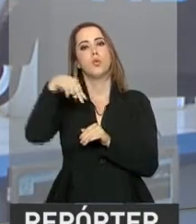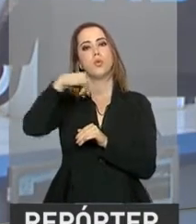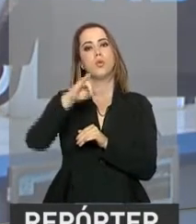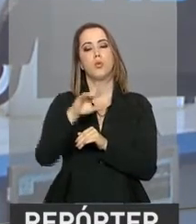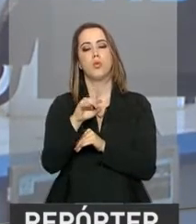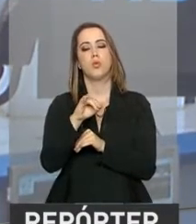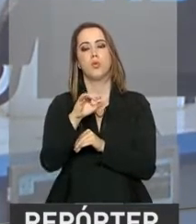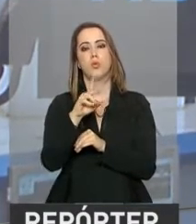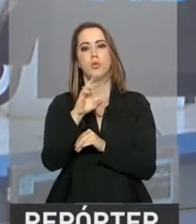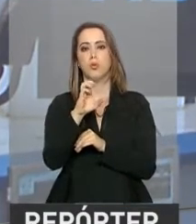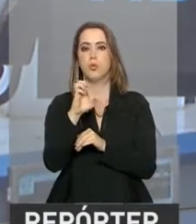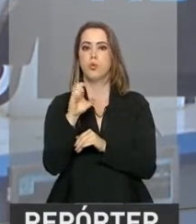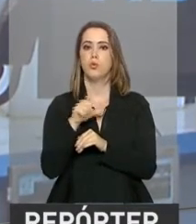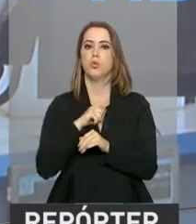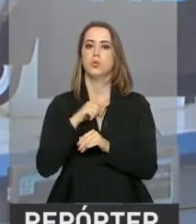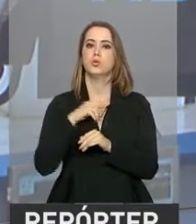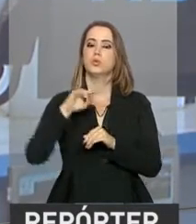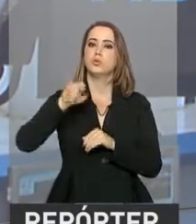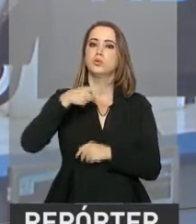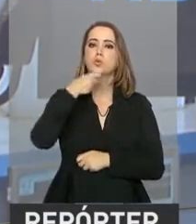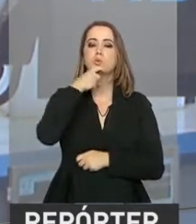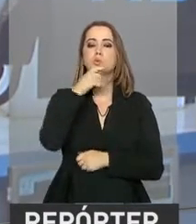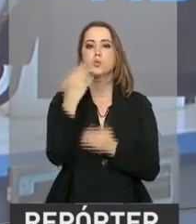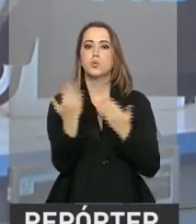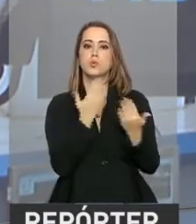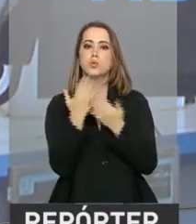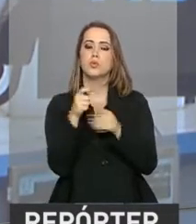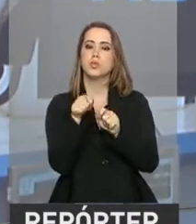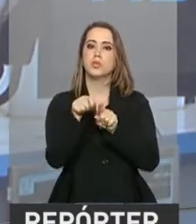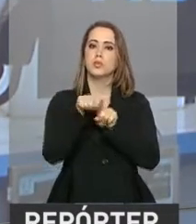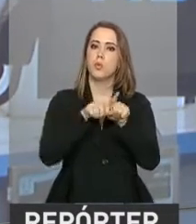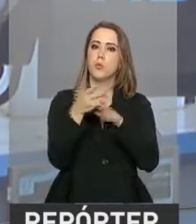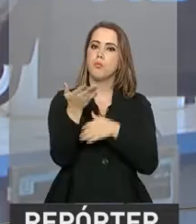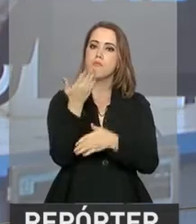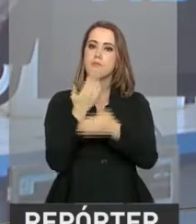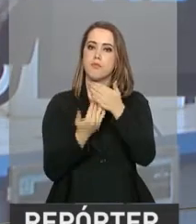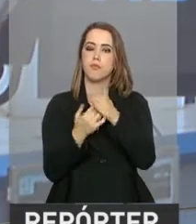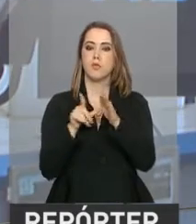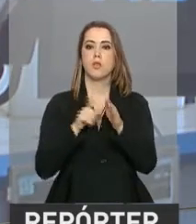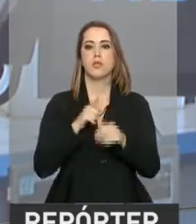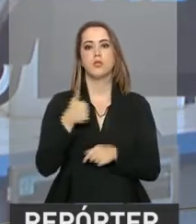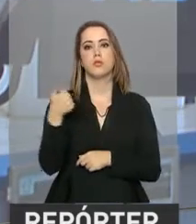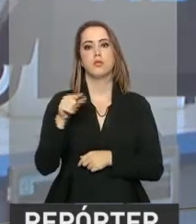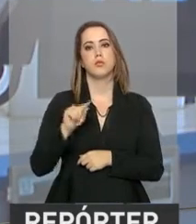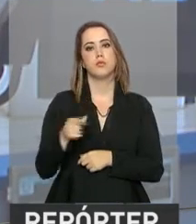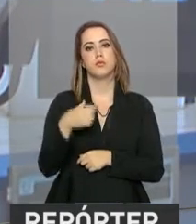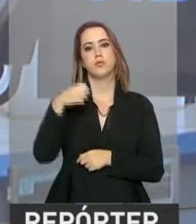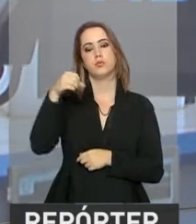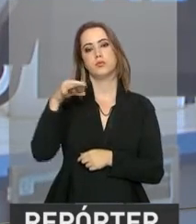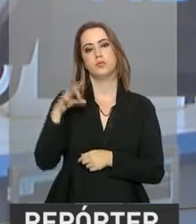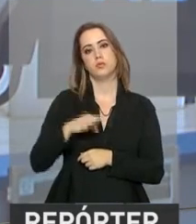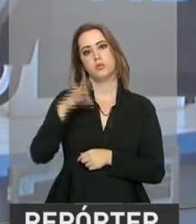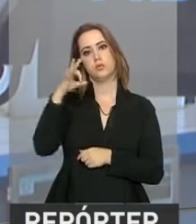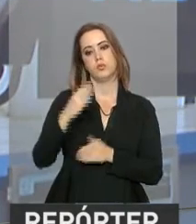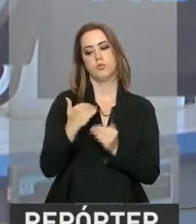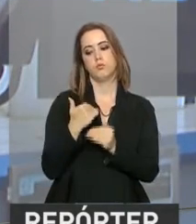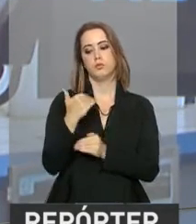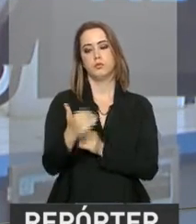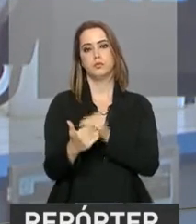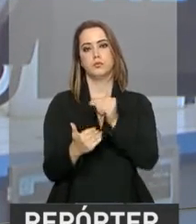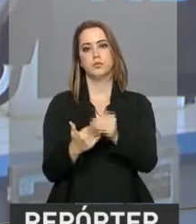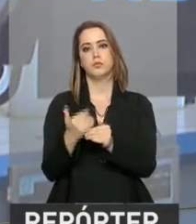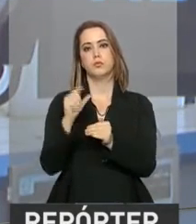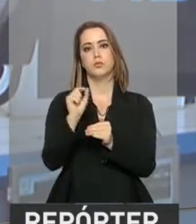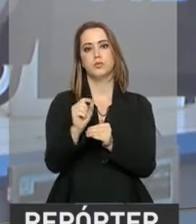Os dados se referem a julho e, na comparação com o mês anterior, houve um avanço de 1,9%. Com esse desempenho,